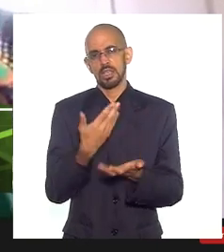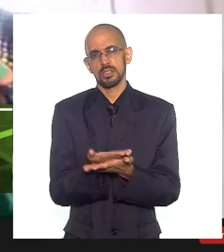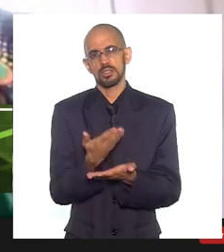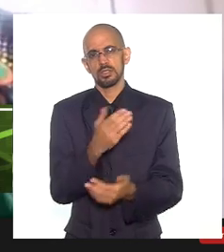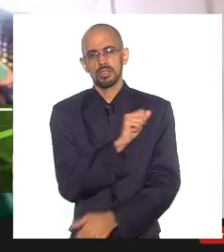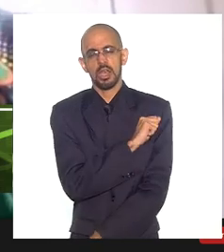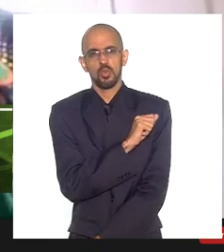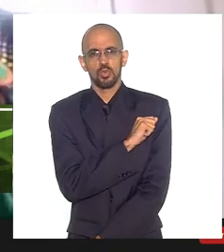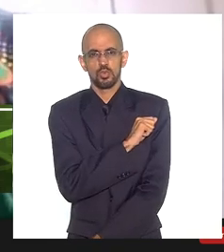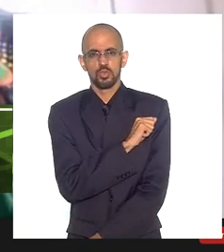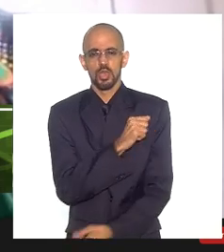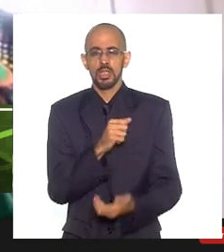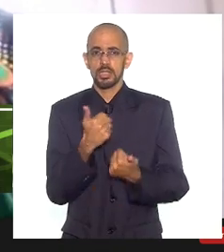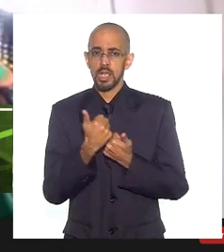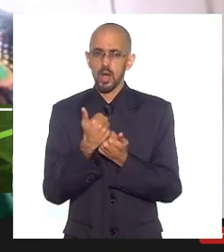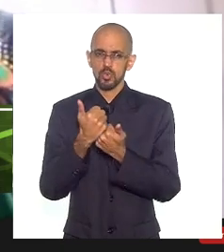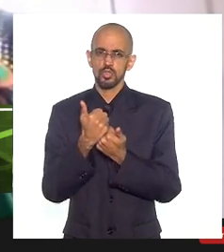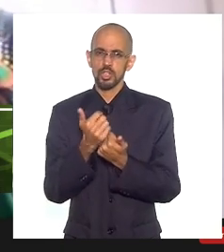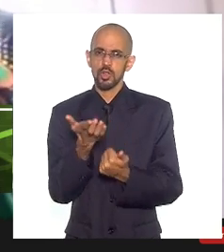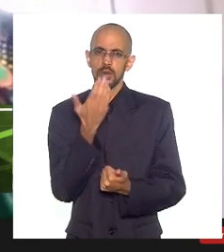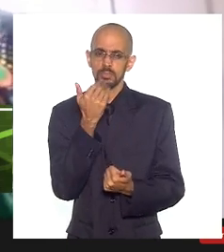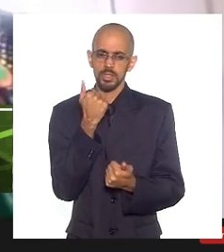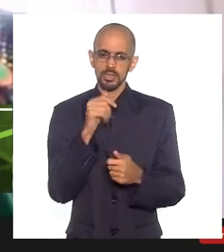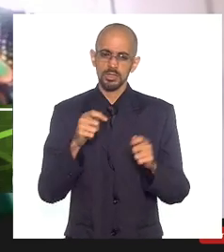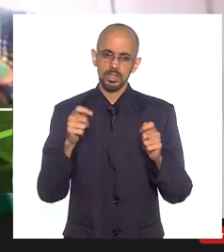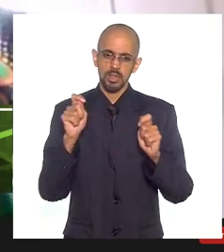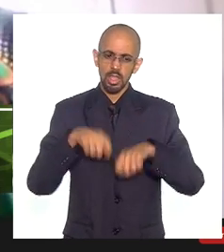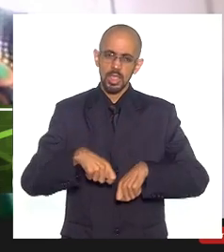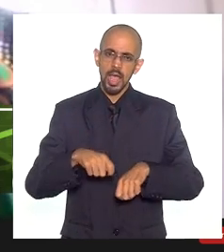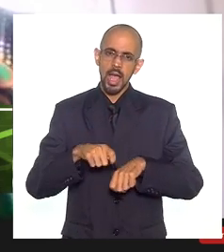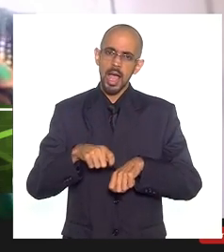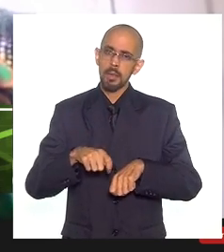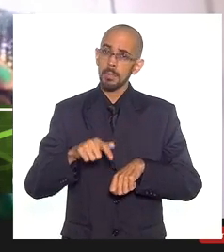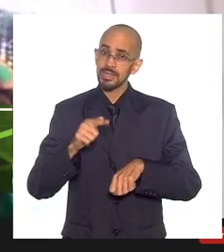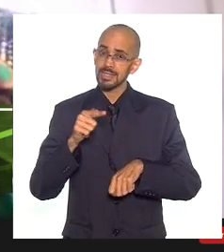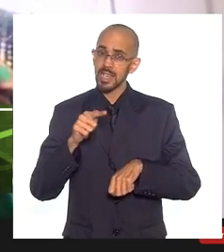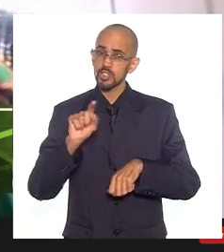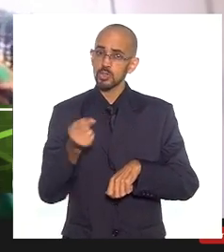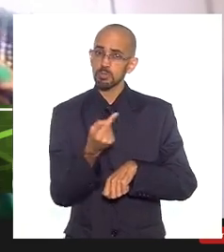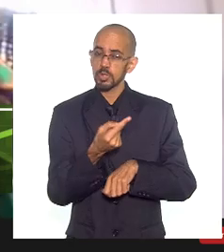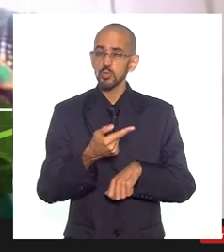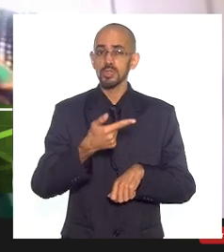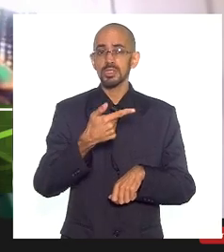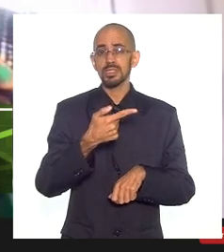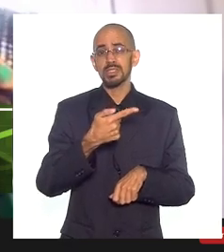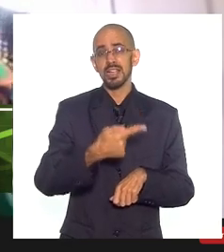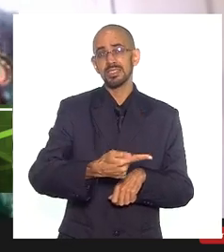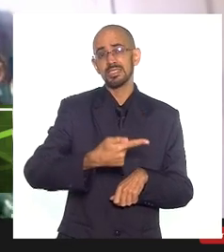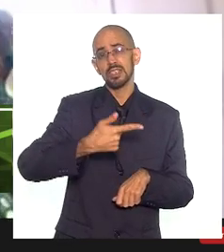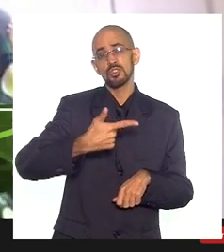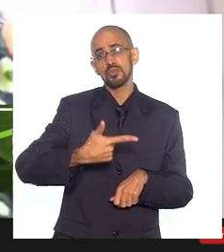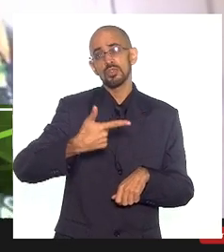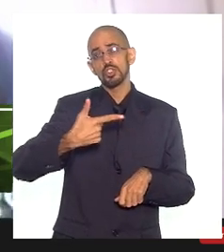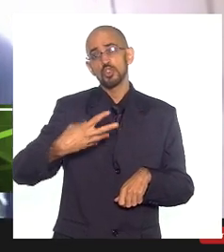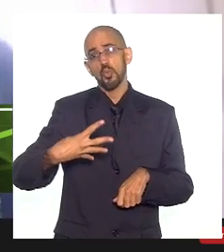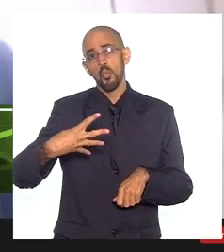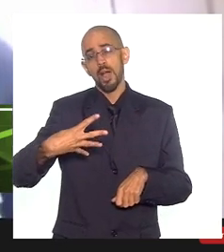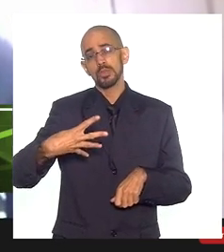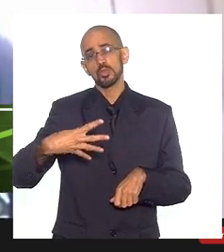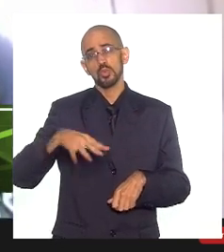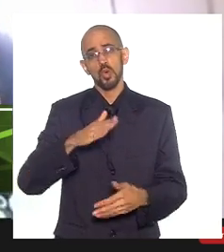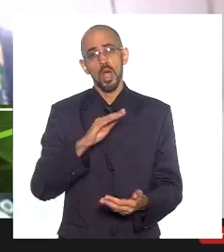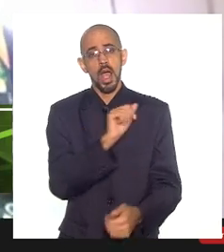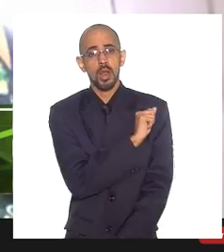esse auxílio alimentação irá dar conta de 7.724 estudantes cotistas que hoje são